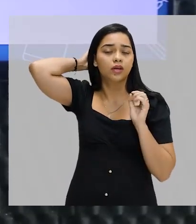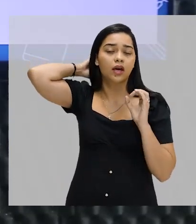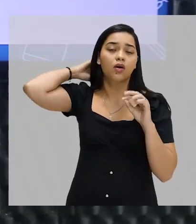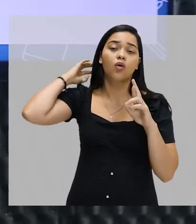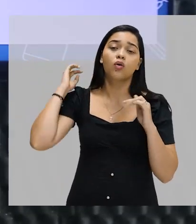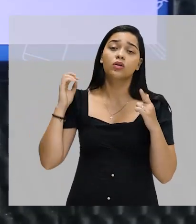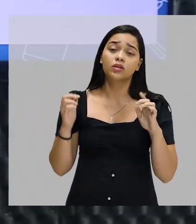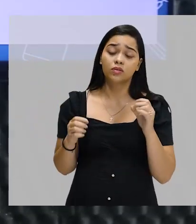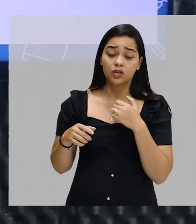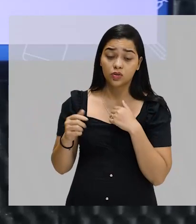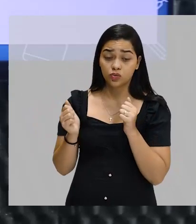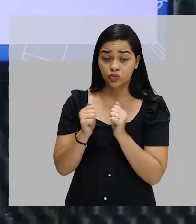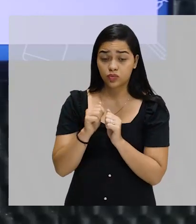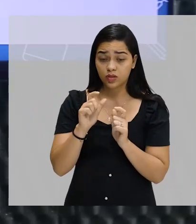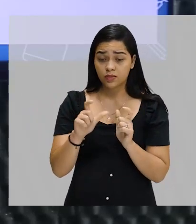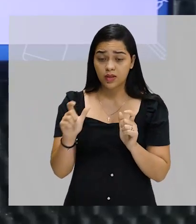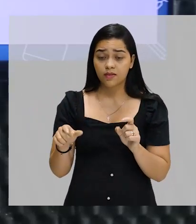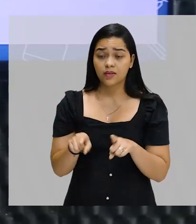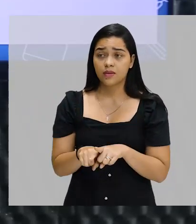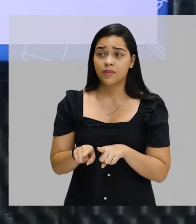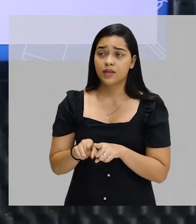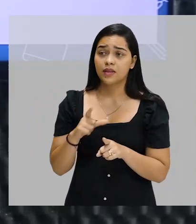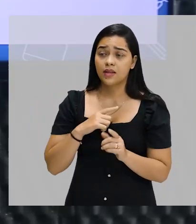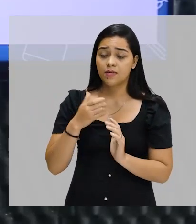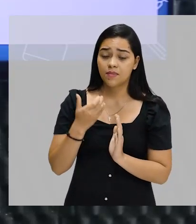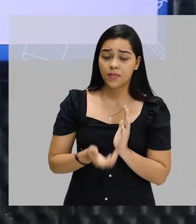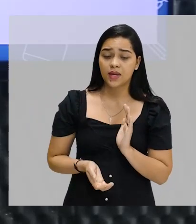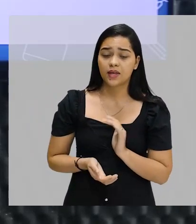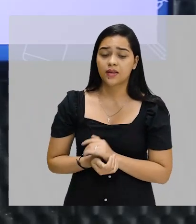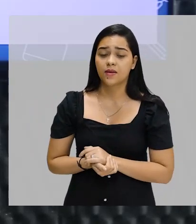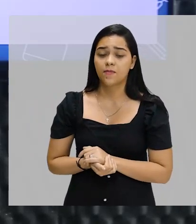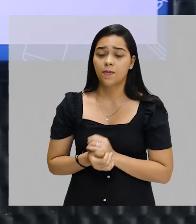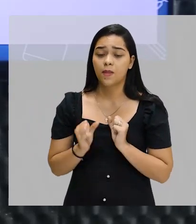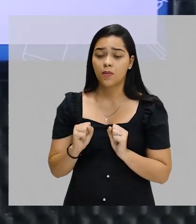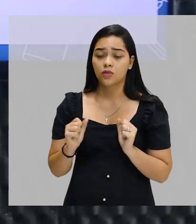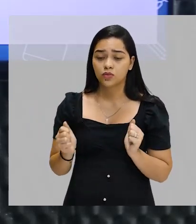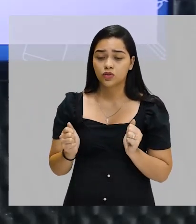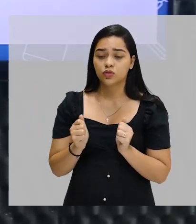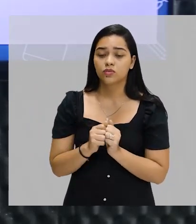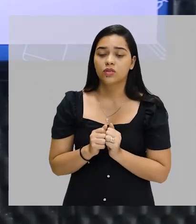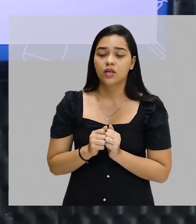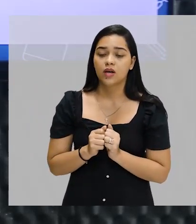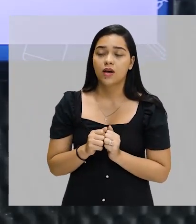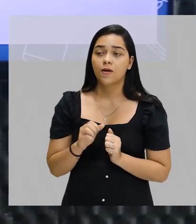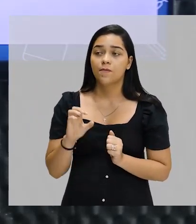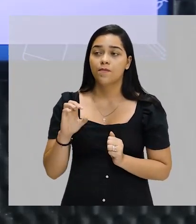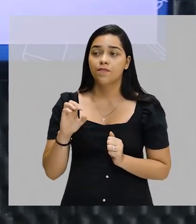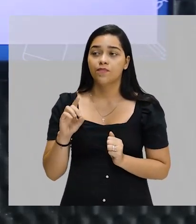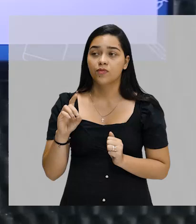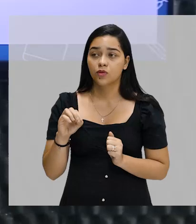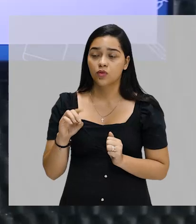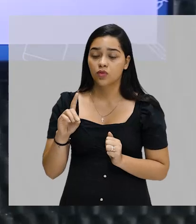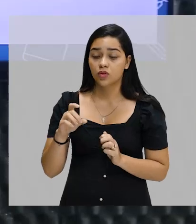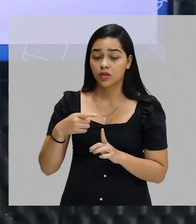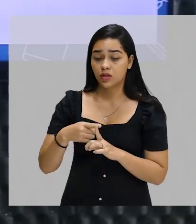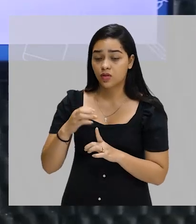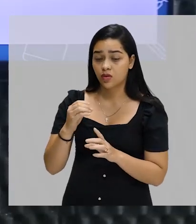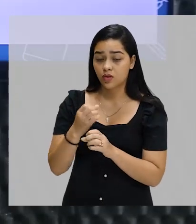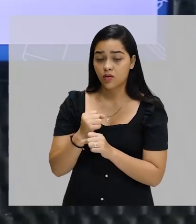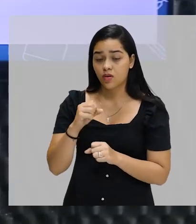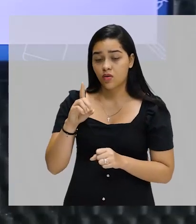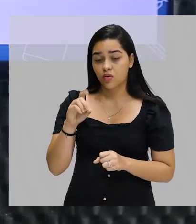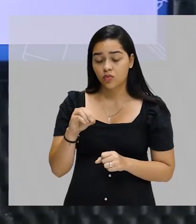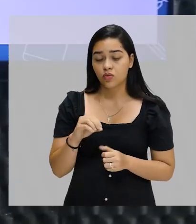contração? É quando eu junto as palavras e existe perda de elementos. Eu posso juntar do, de mais u, dá